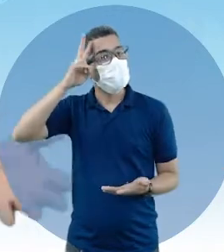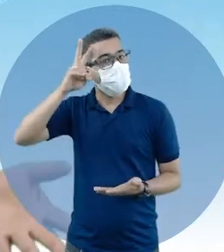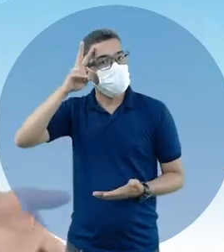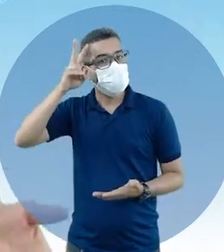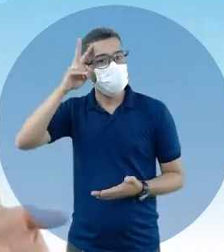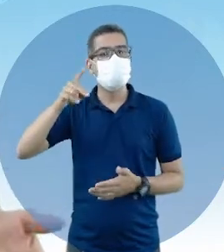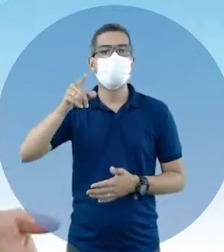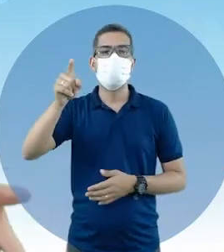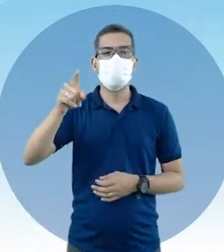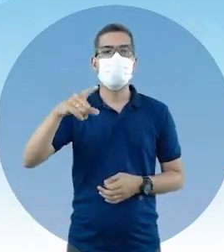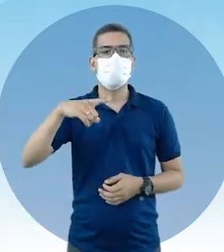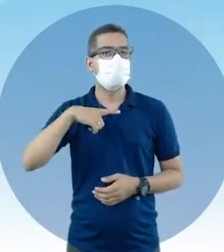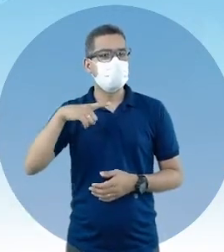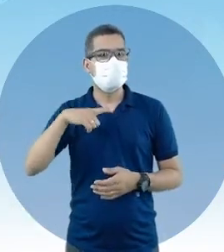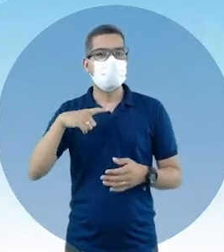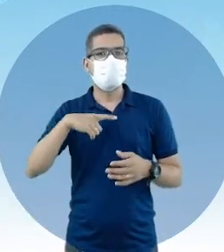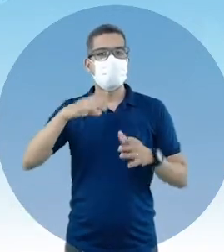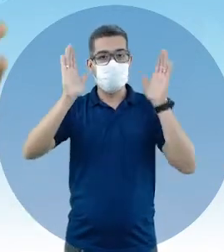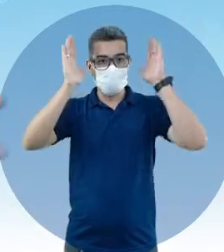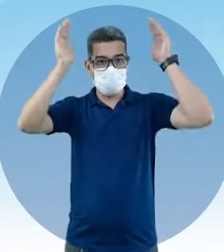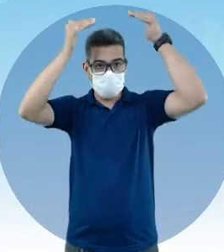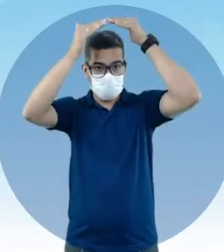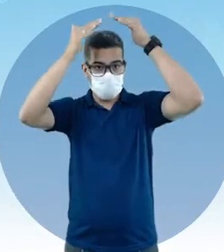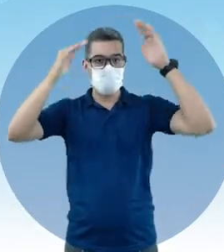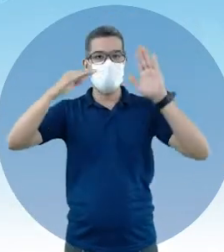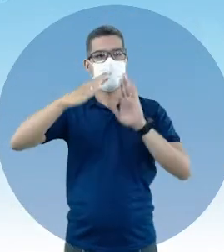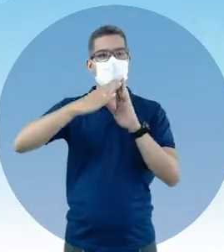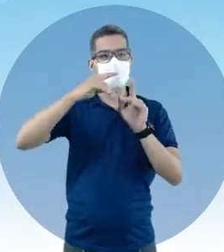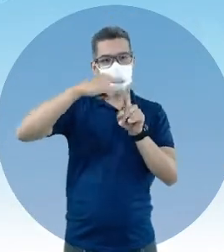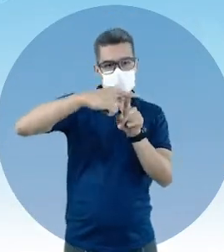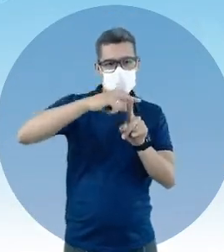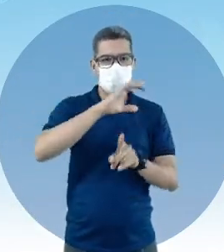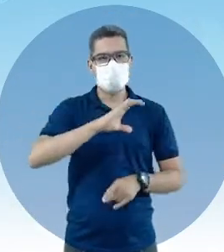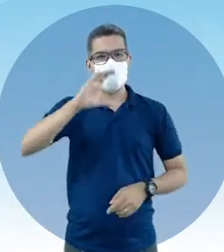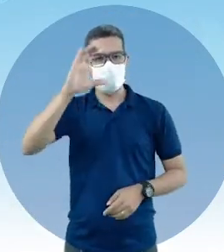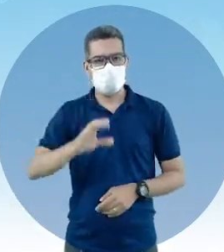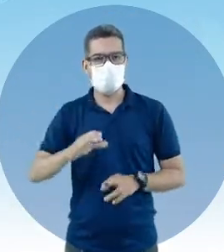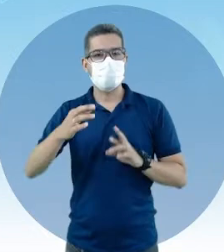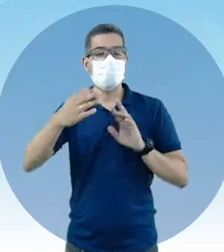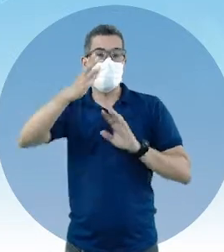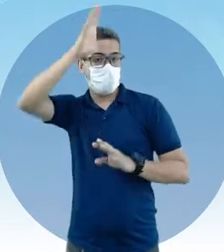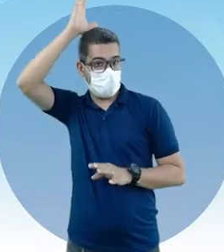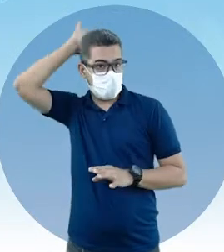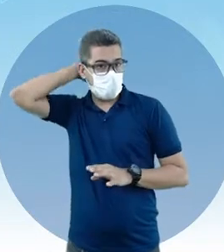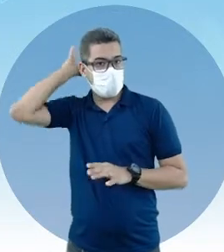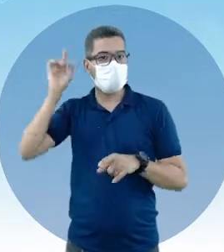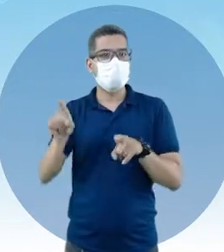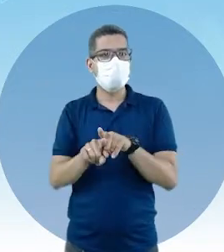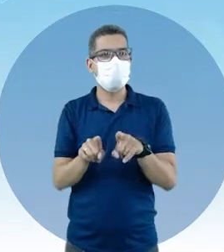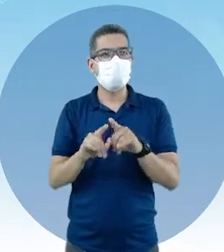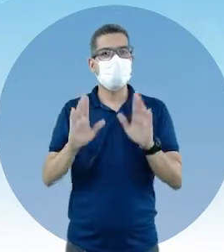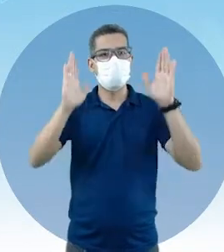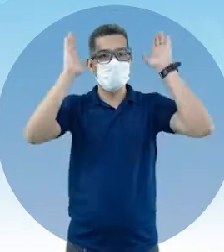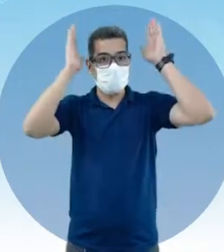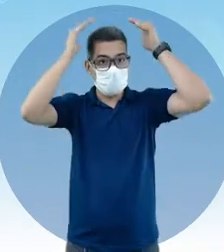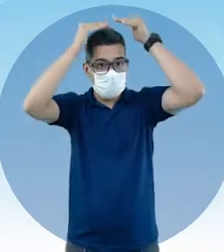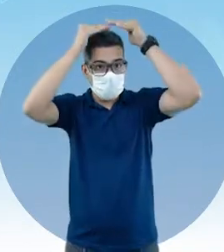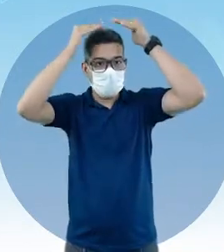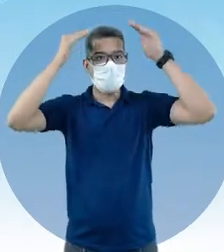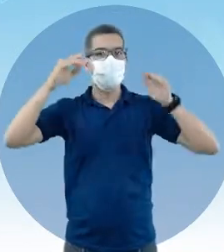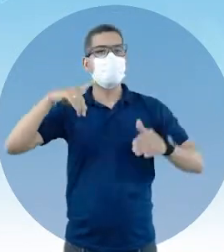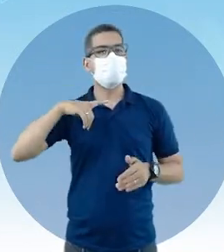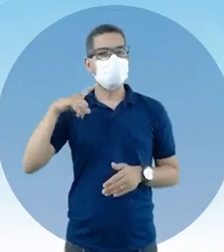foi Papa da Igreja Católica Apostólica Romana e um dos papas com mais tempo